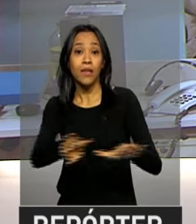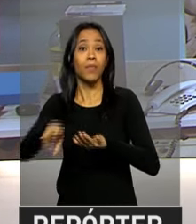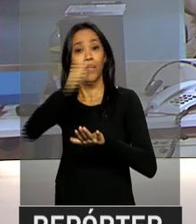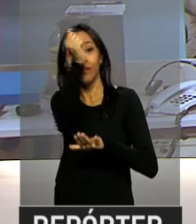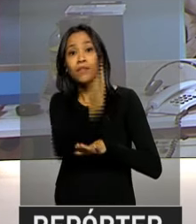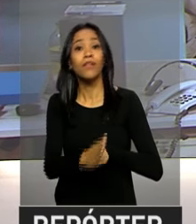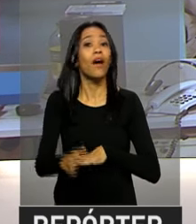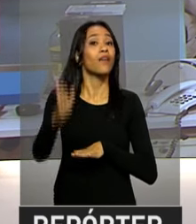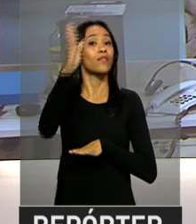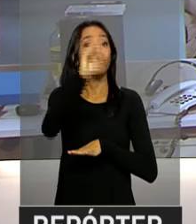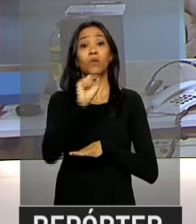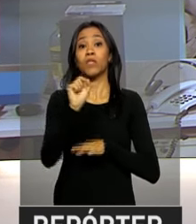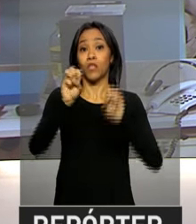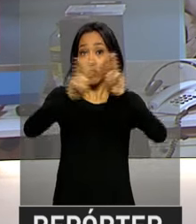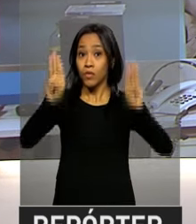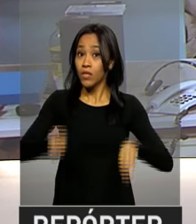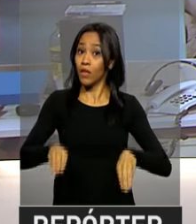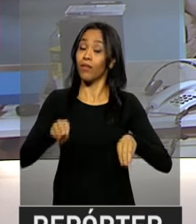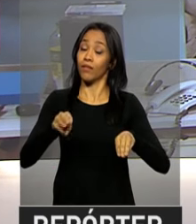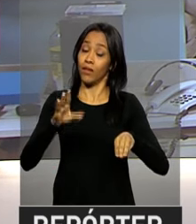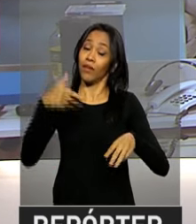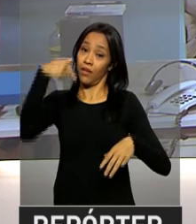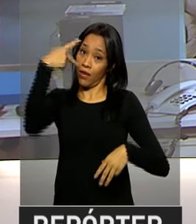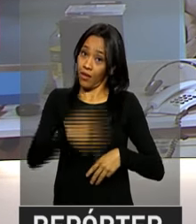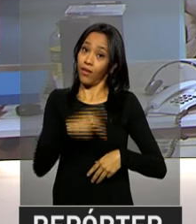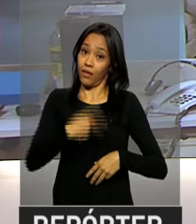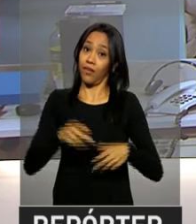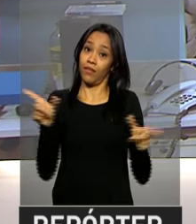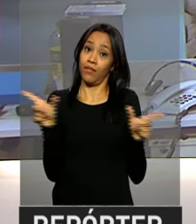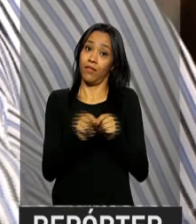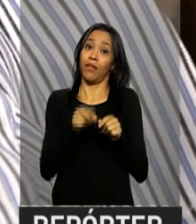da NBR foi conhecer um bem